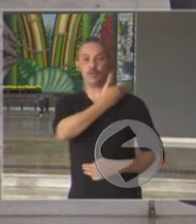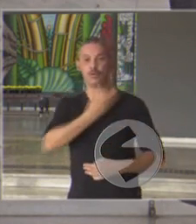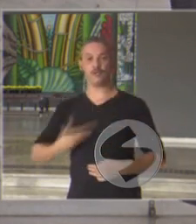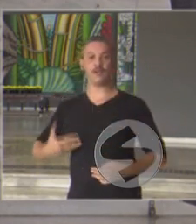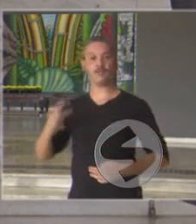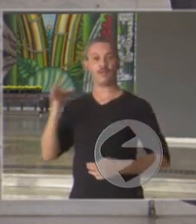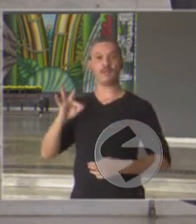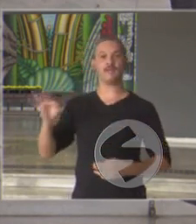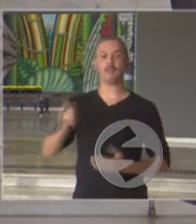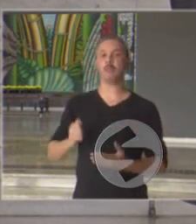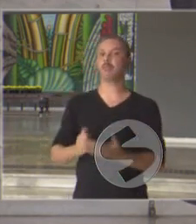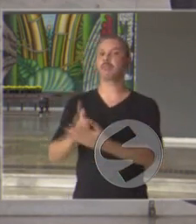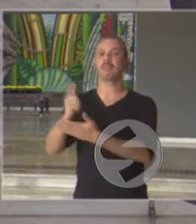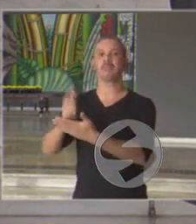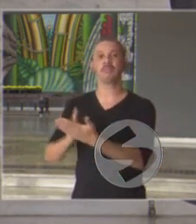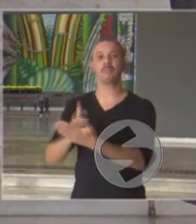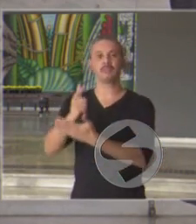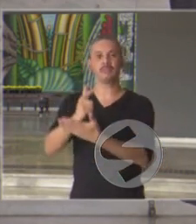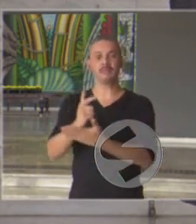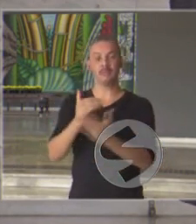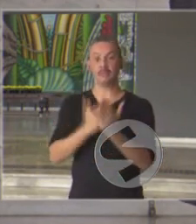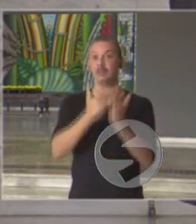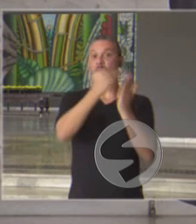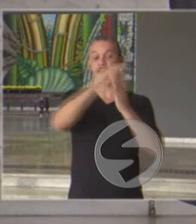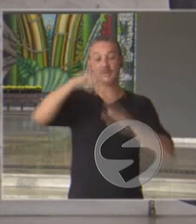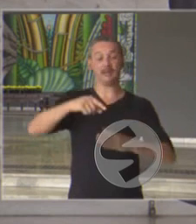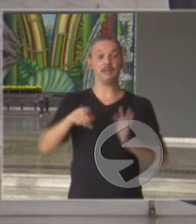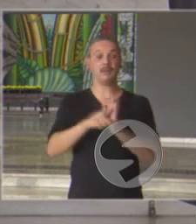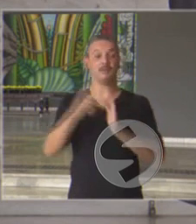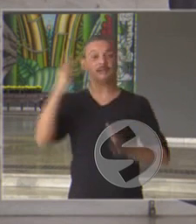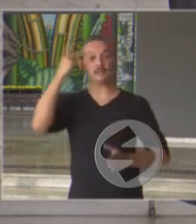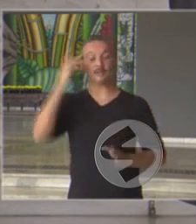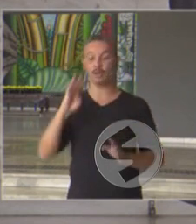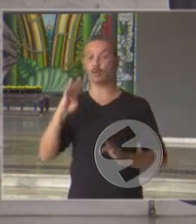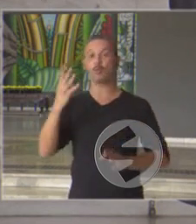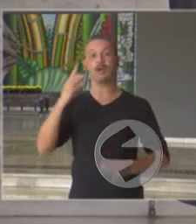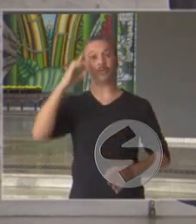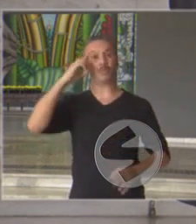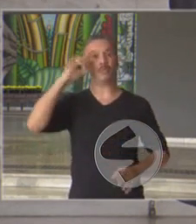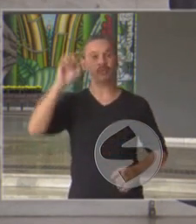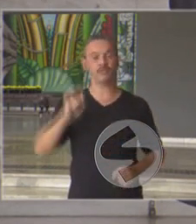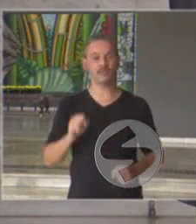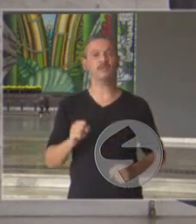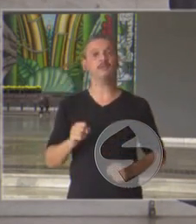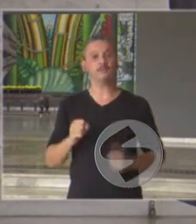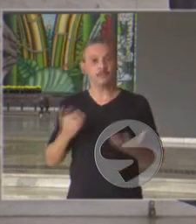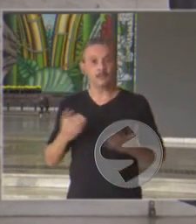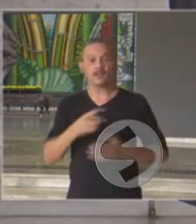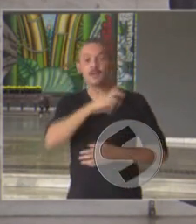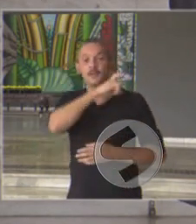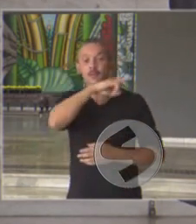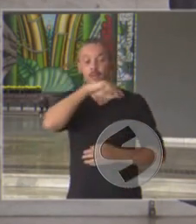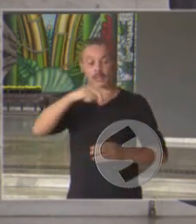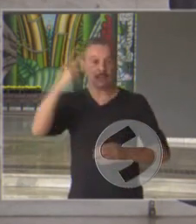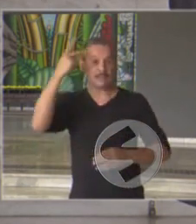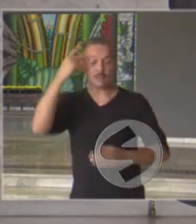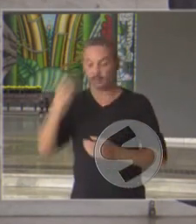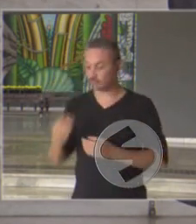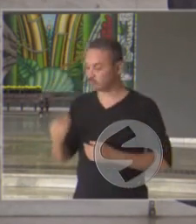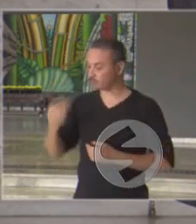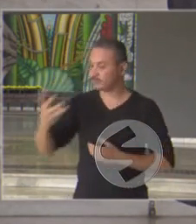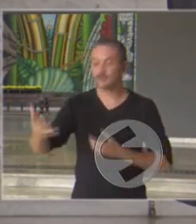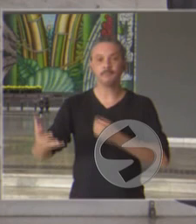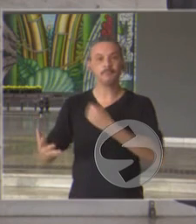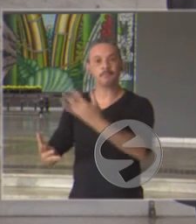comprou e aplicou até agora. Em 4 dias. O Butantan de São Paulo fornece mais